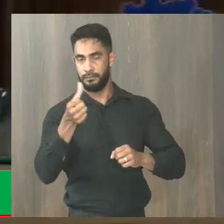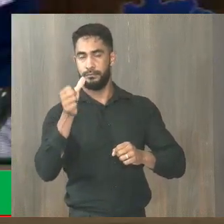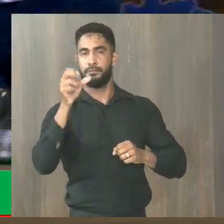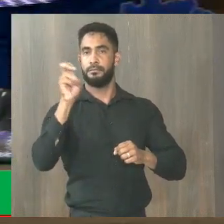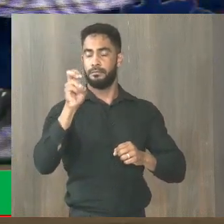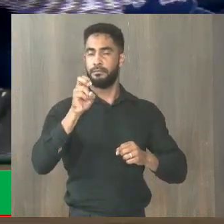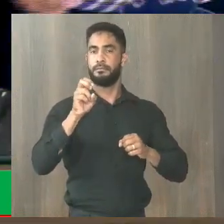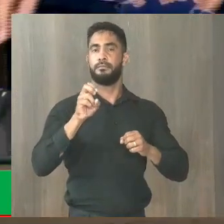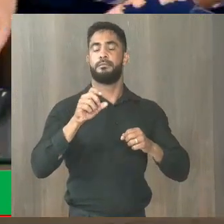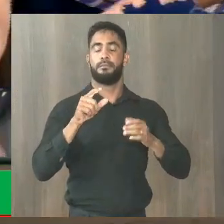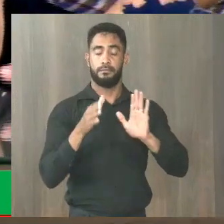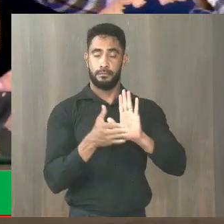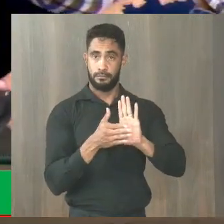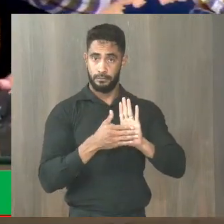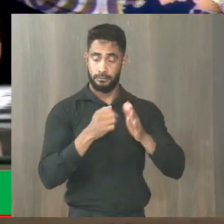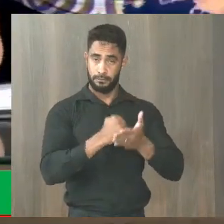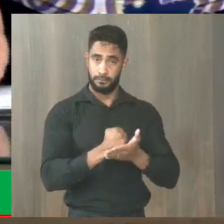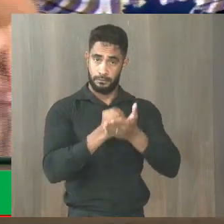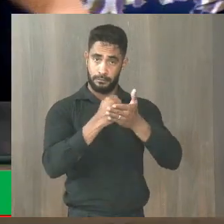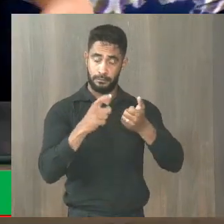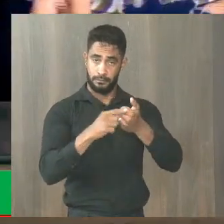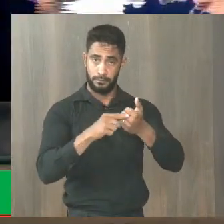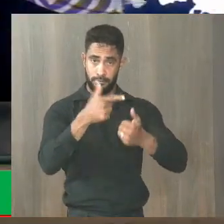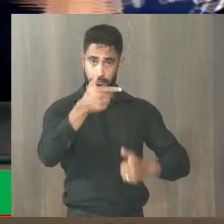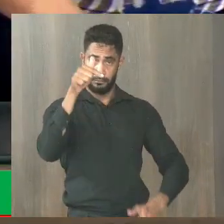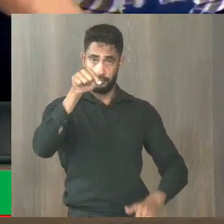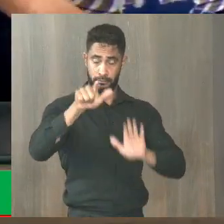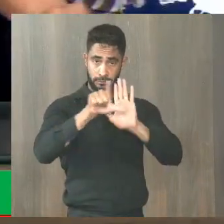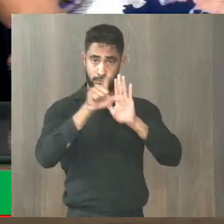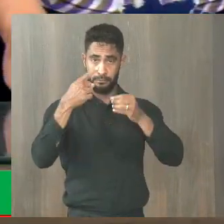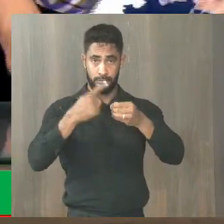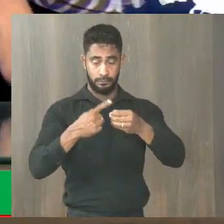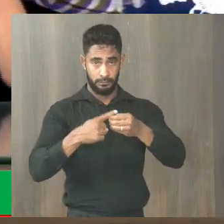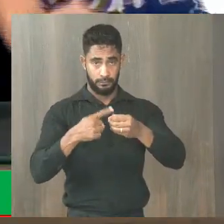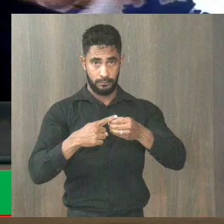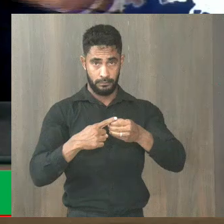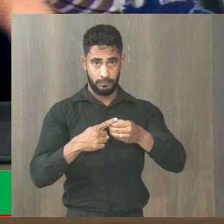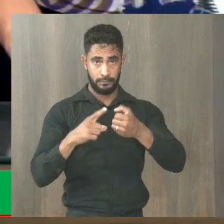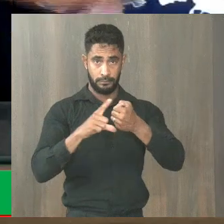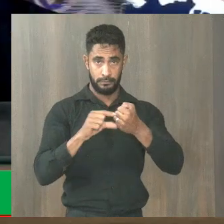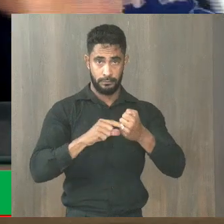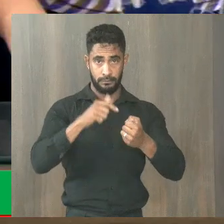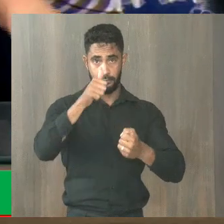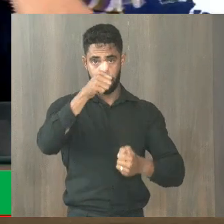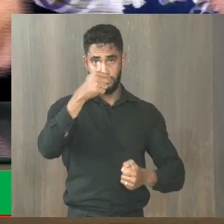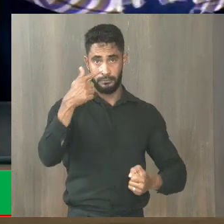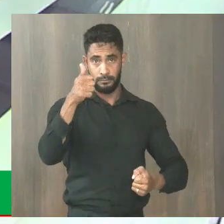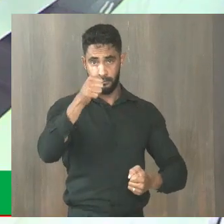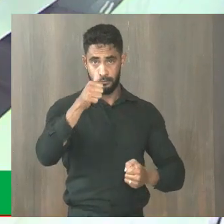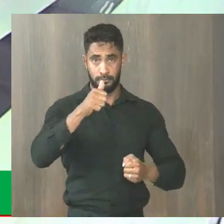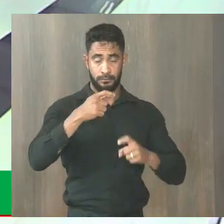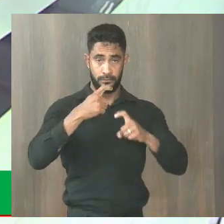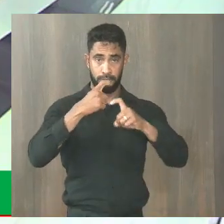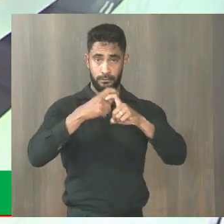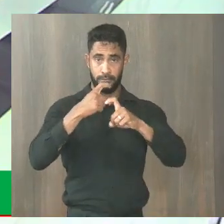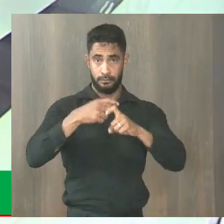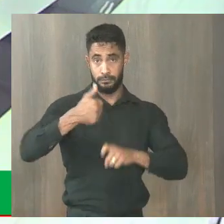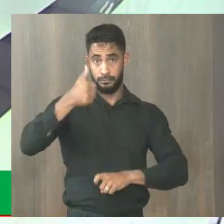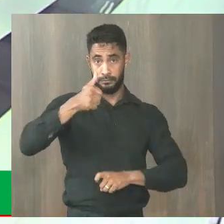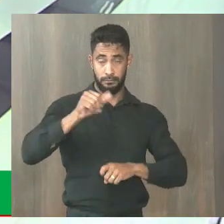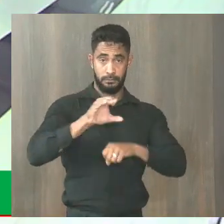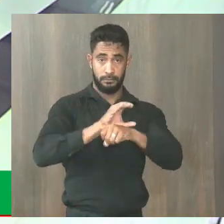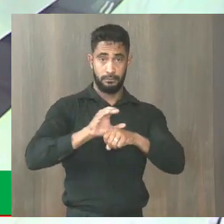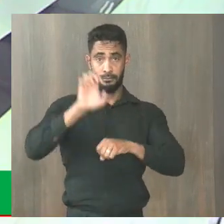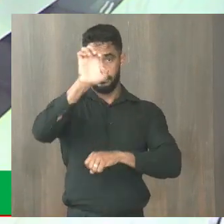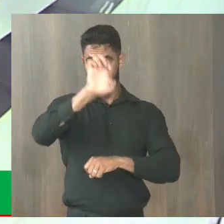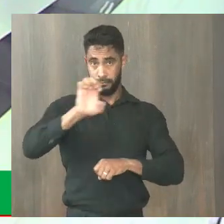constitui objeto, a proposição está ancorada no artigo 27 da Lei Orgânica Municipal, artigo 171, inciso 1º da Constituição Estadual